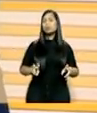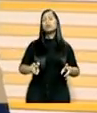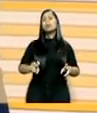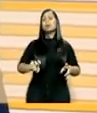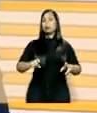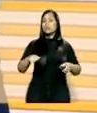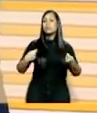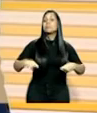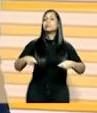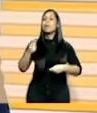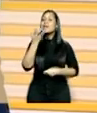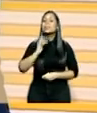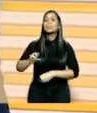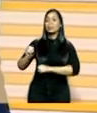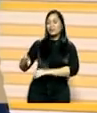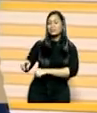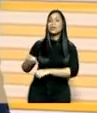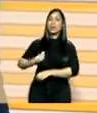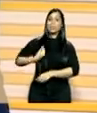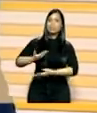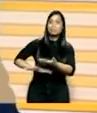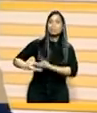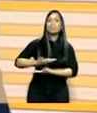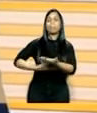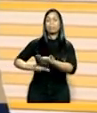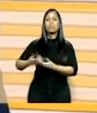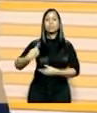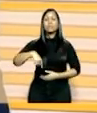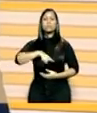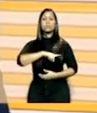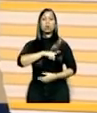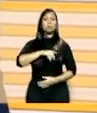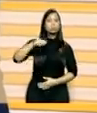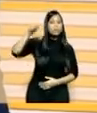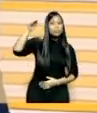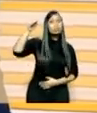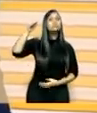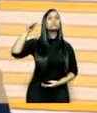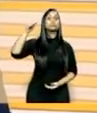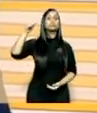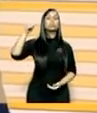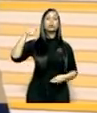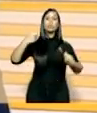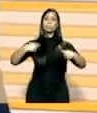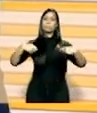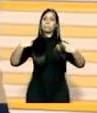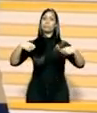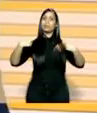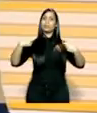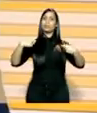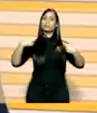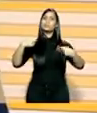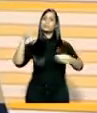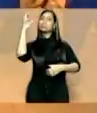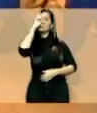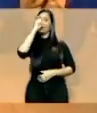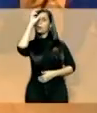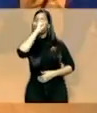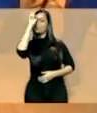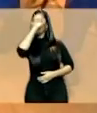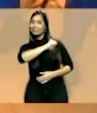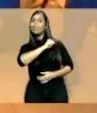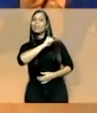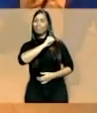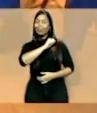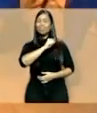gente precisa ensinar as crianças a conviver com isso. E nós, adultos, nos atualizarmos, dar um F5 na tela